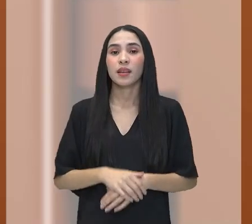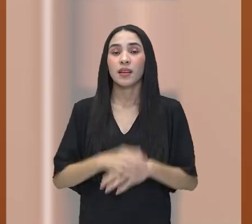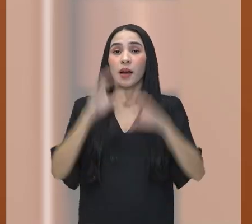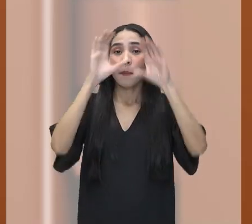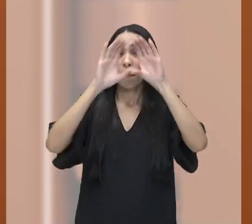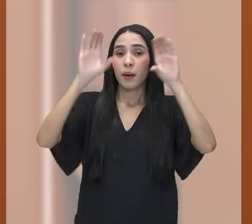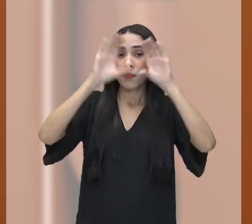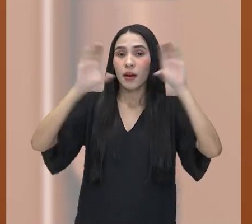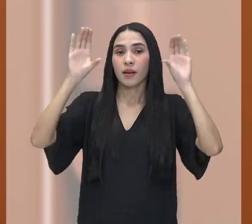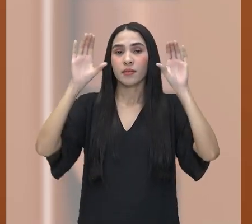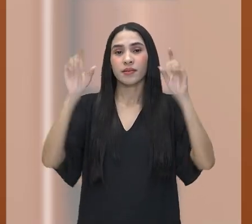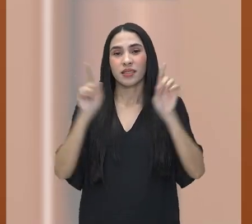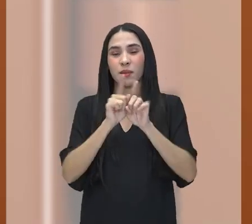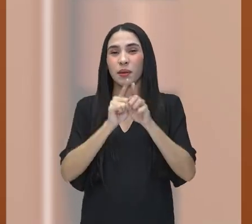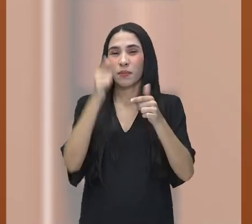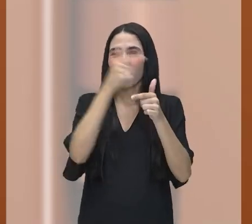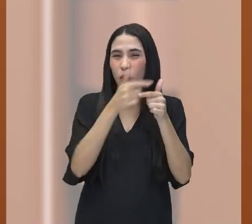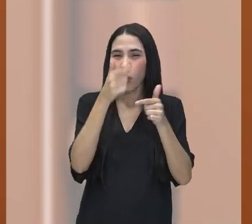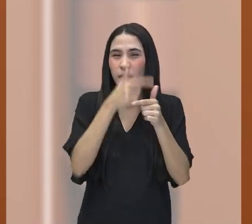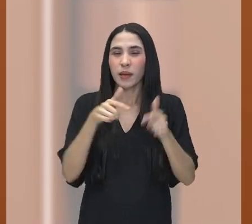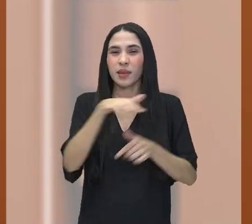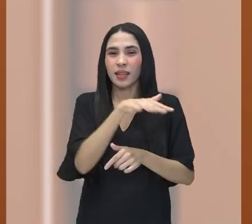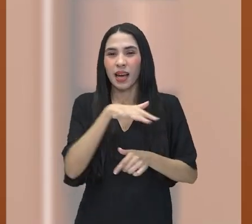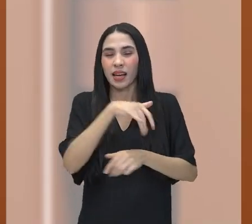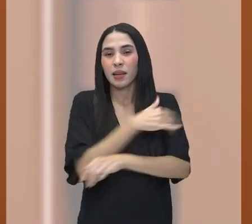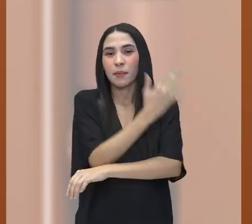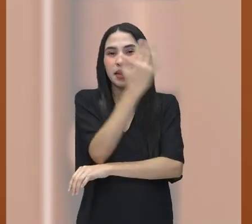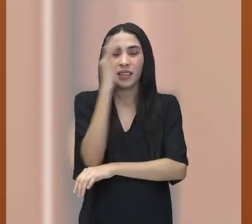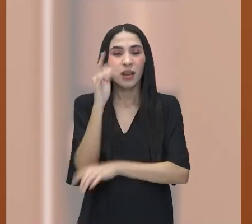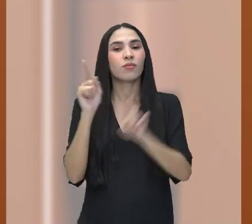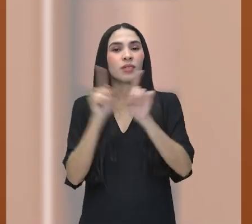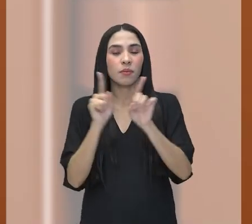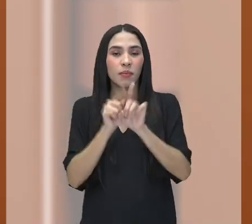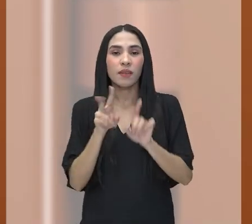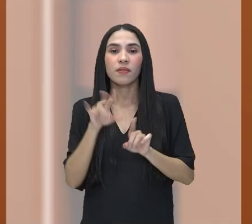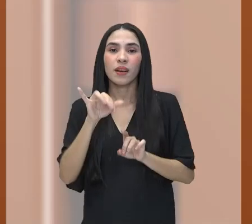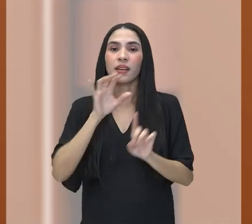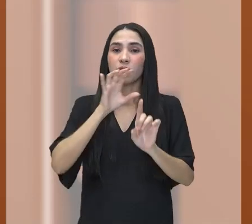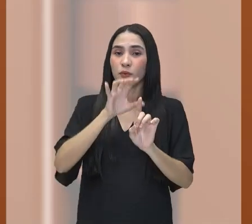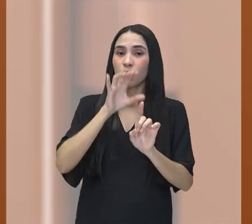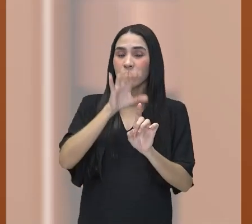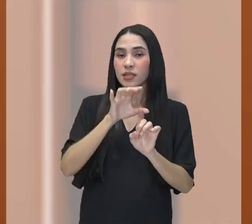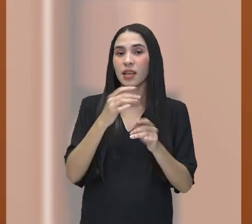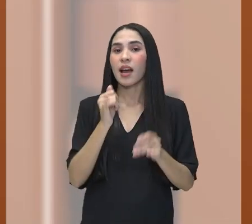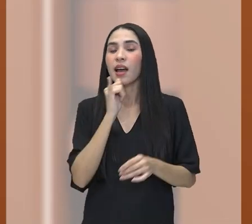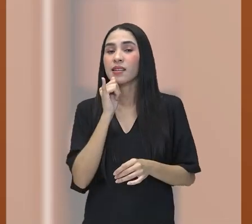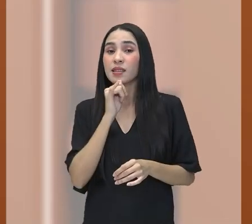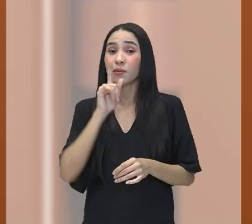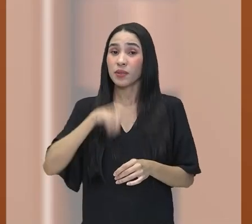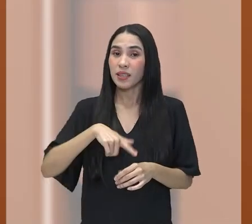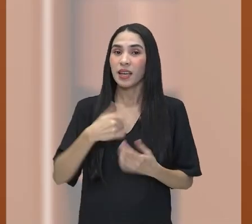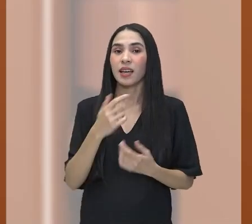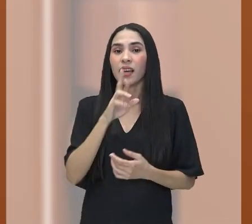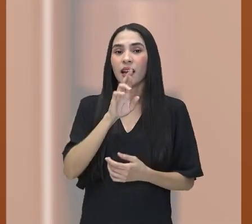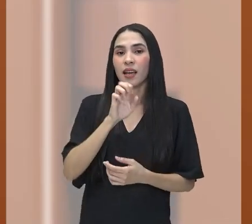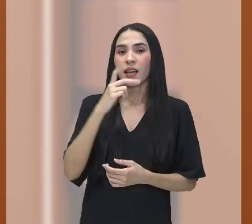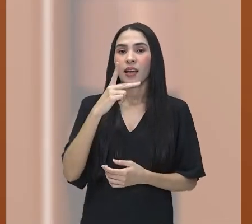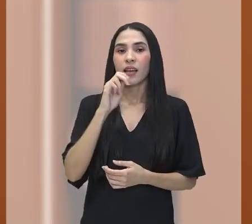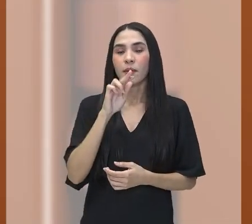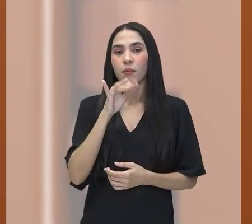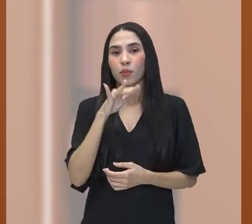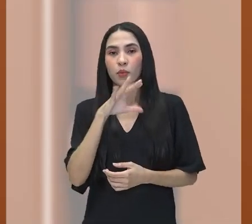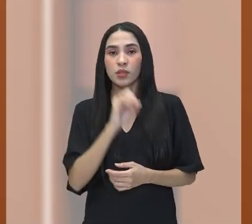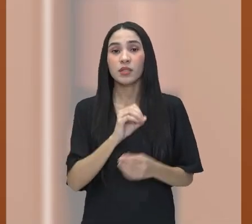climáticas, os desastres, né, ambientais que acabam influenciando também aí como um fator repulsível para a migração